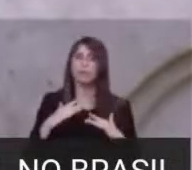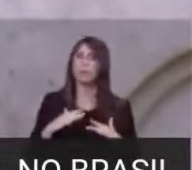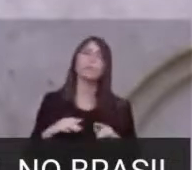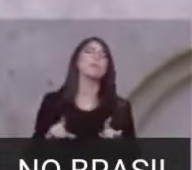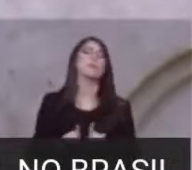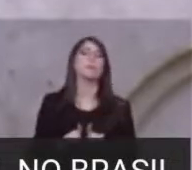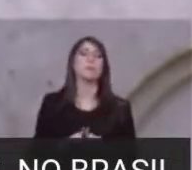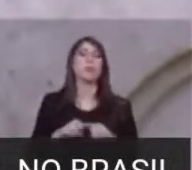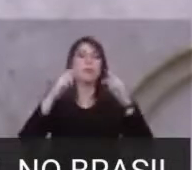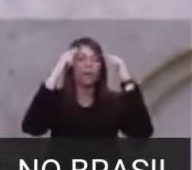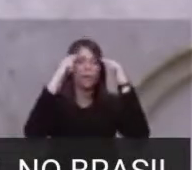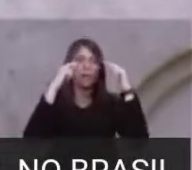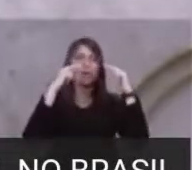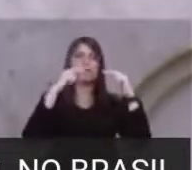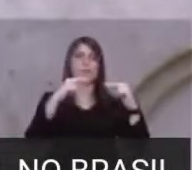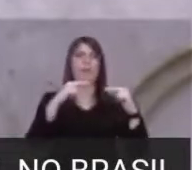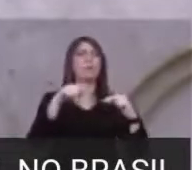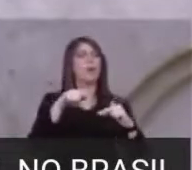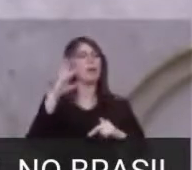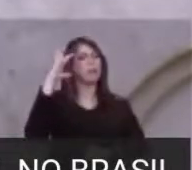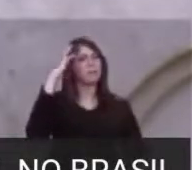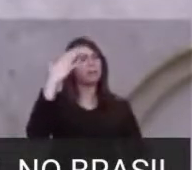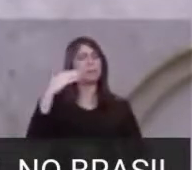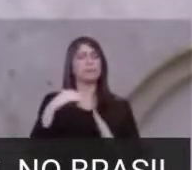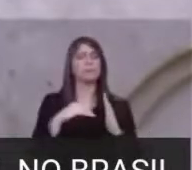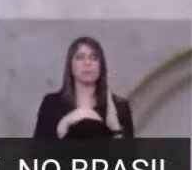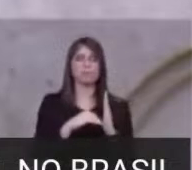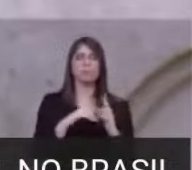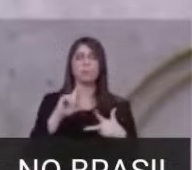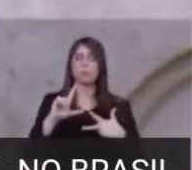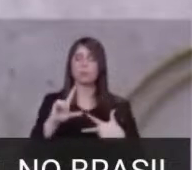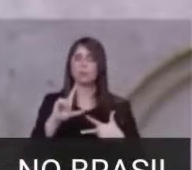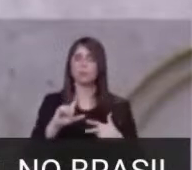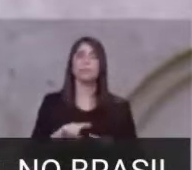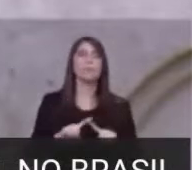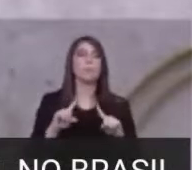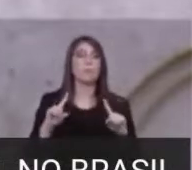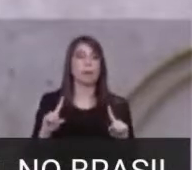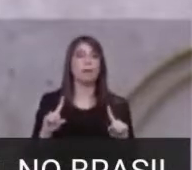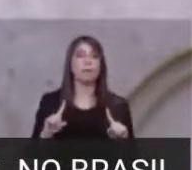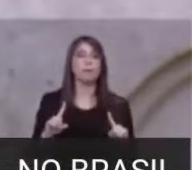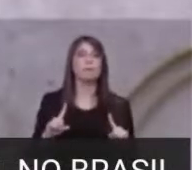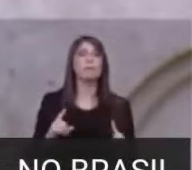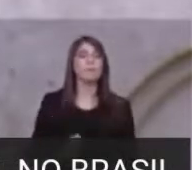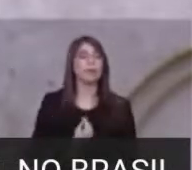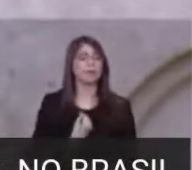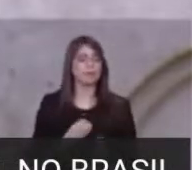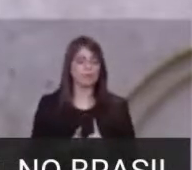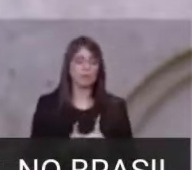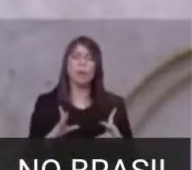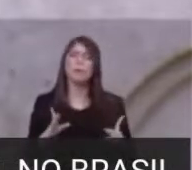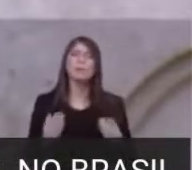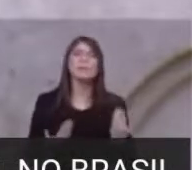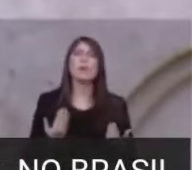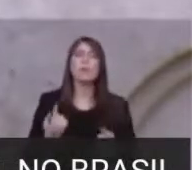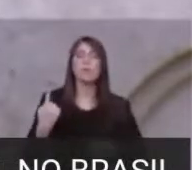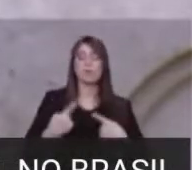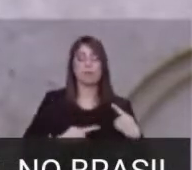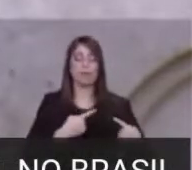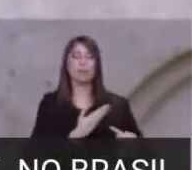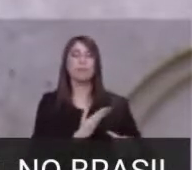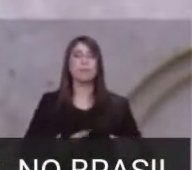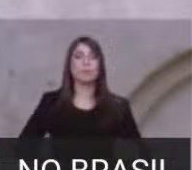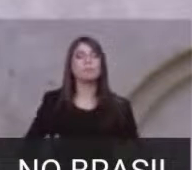naturalmente, merecem respeito às deliberações daquela casa legislativa. Porém, a vida democrática é feita do debate